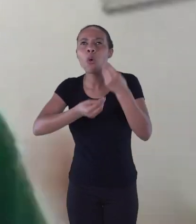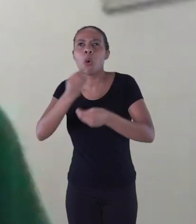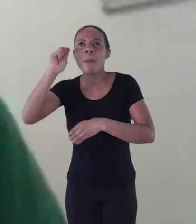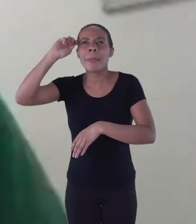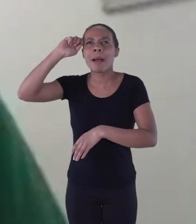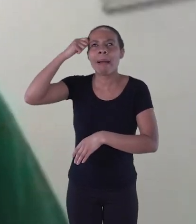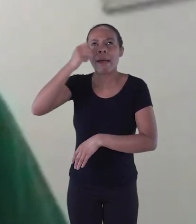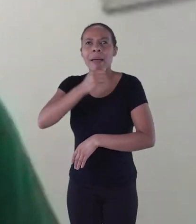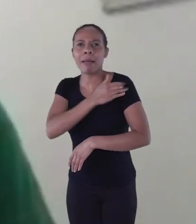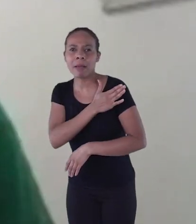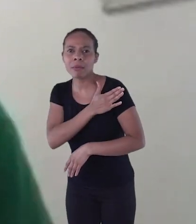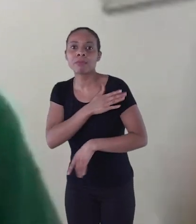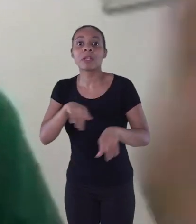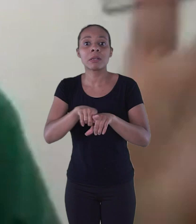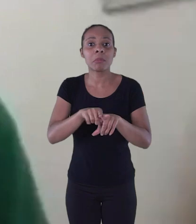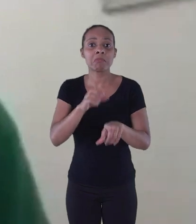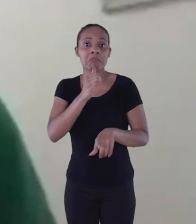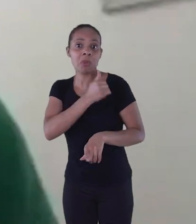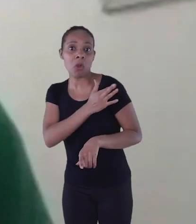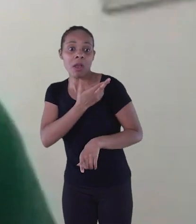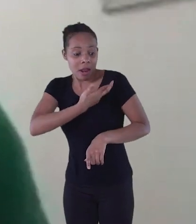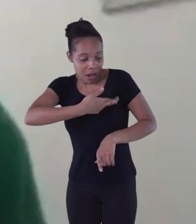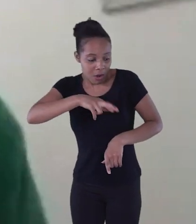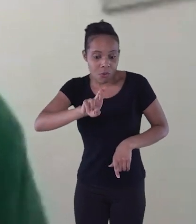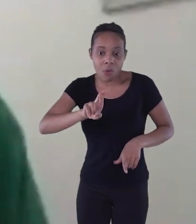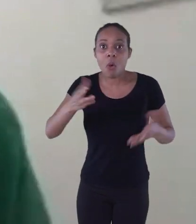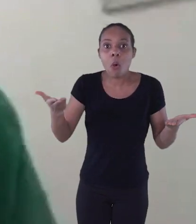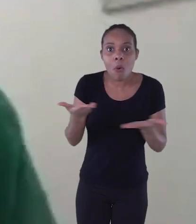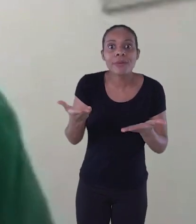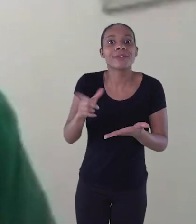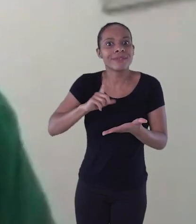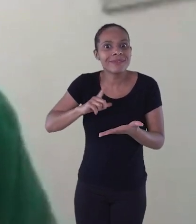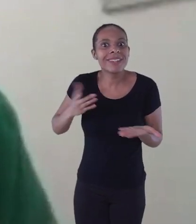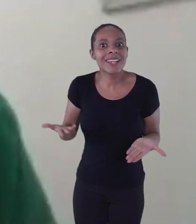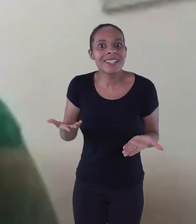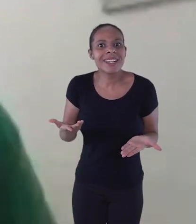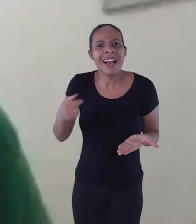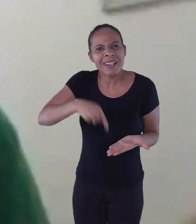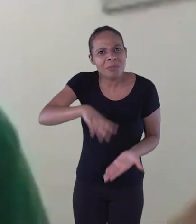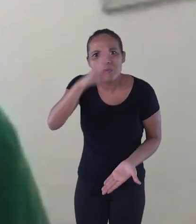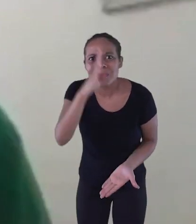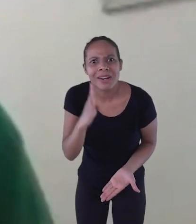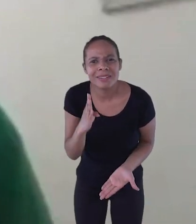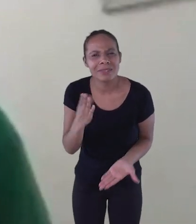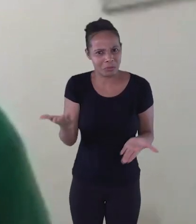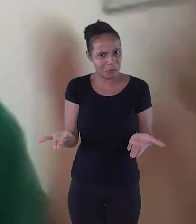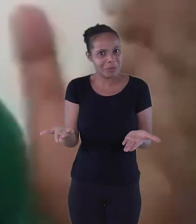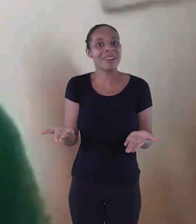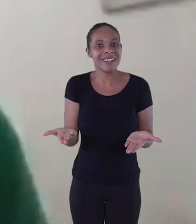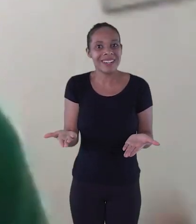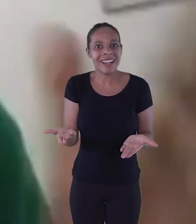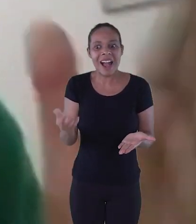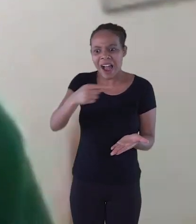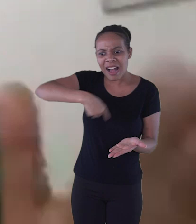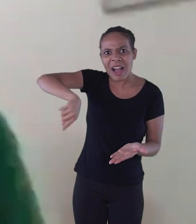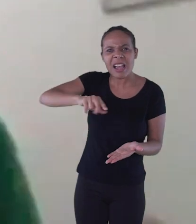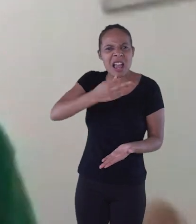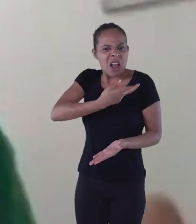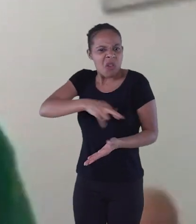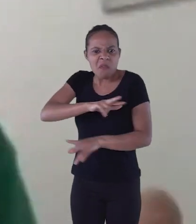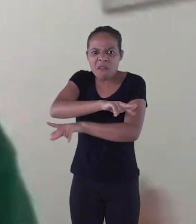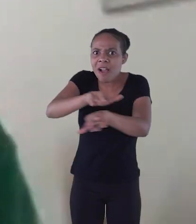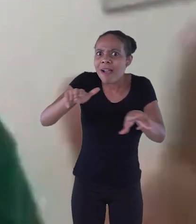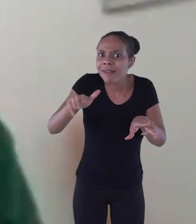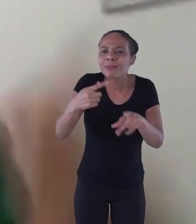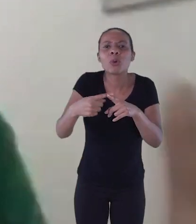racismo religioso. Hoje no Brasil se tem um negócio chamado racismo religioso. Não tem nada a ver no Brasil não existe intolerância religiosa, existe racismo